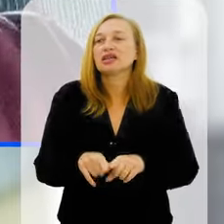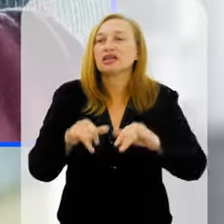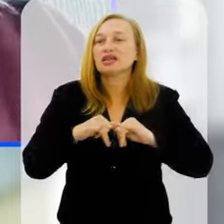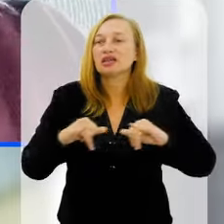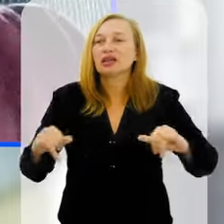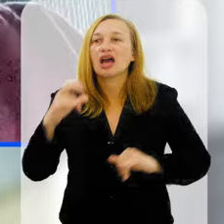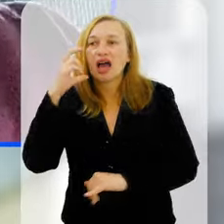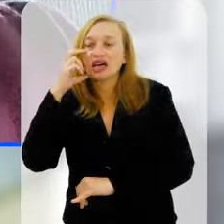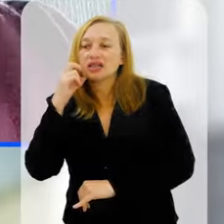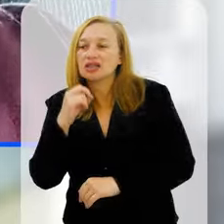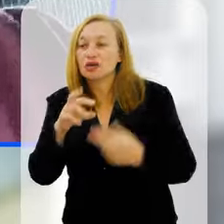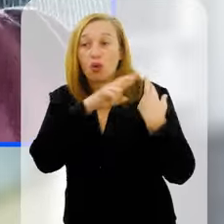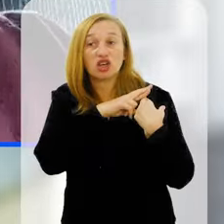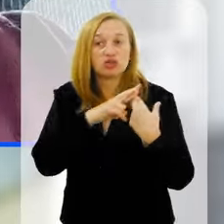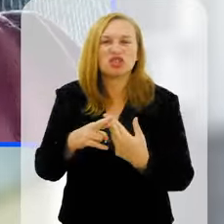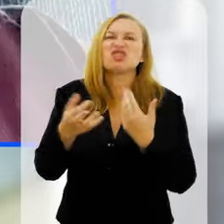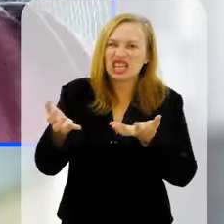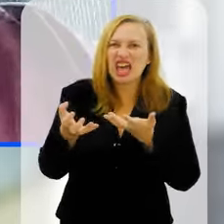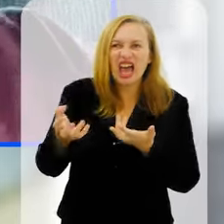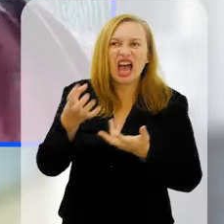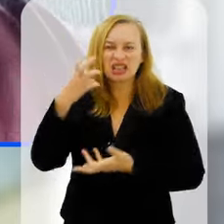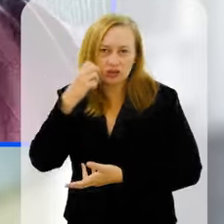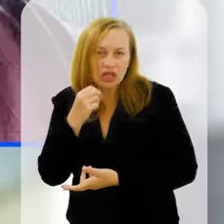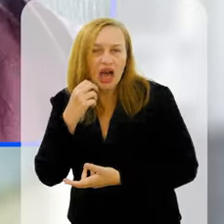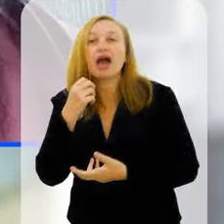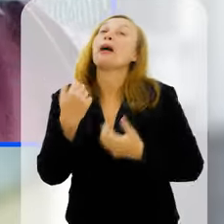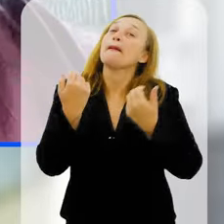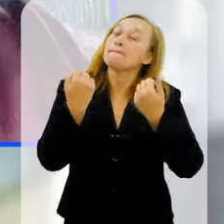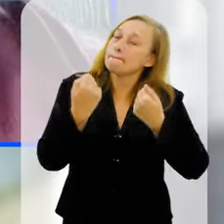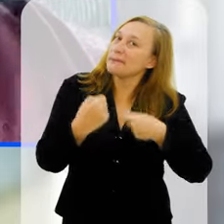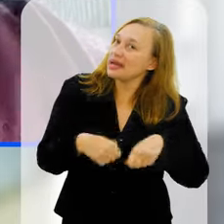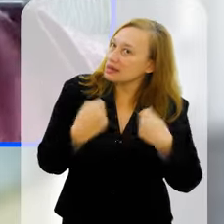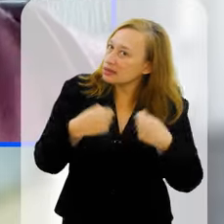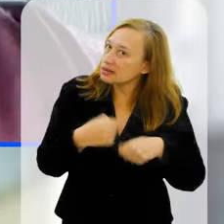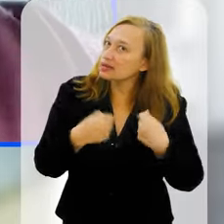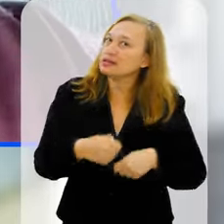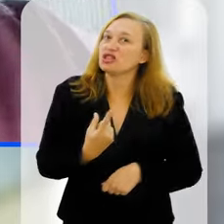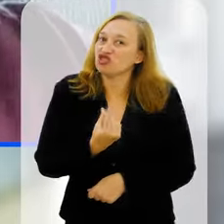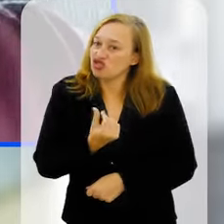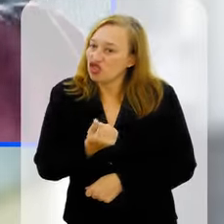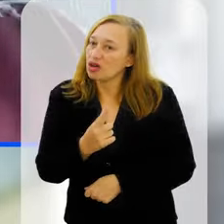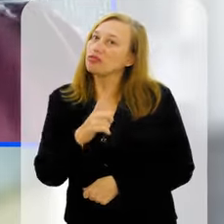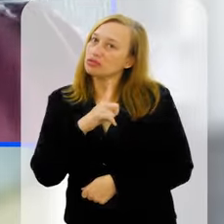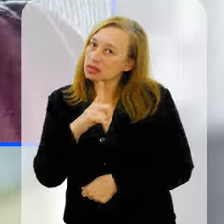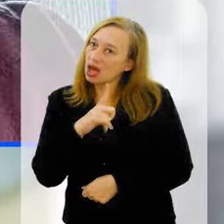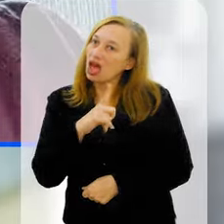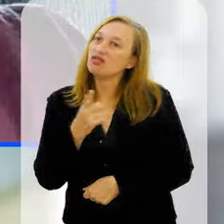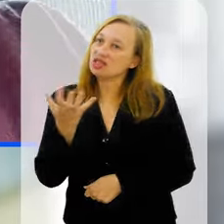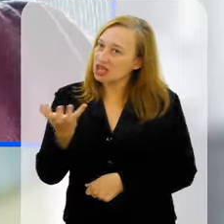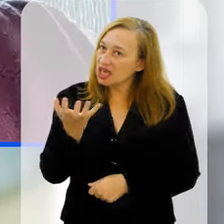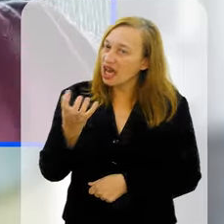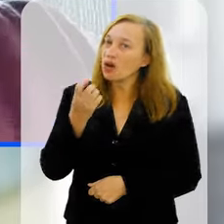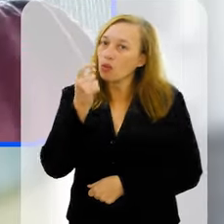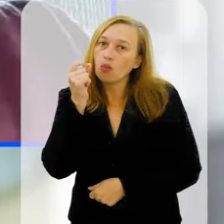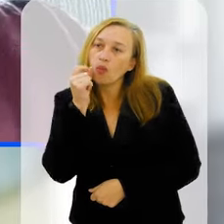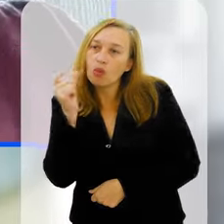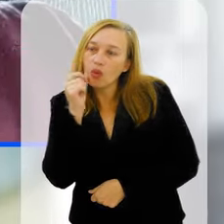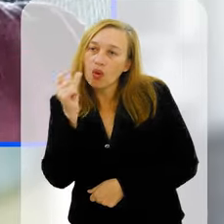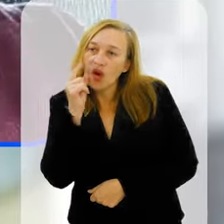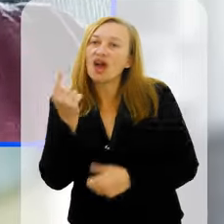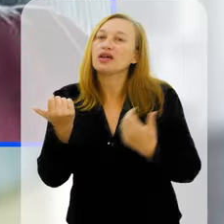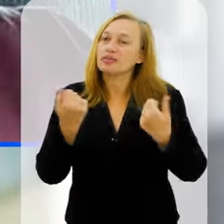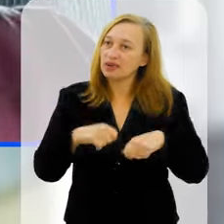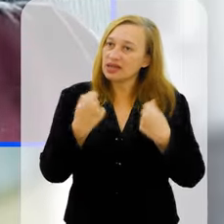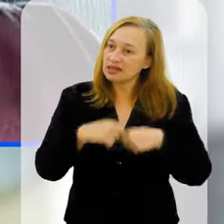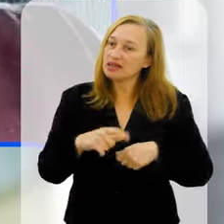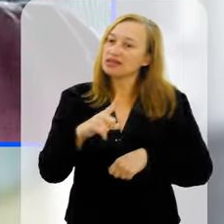também disseminar as noções de adoção responsável. Você quer adotar, mas você precisa de ter condições